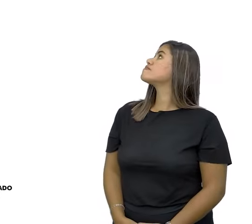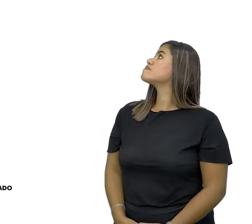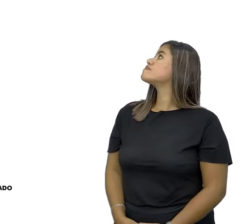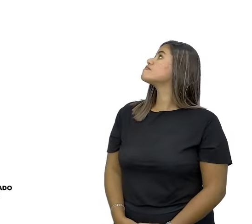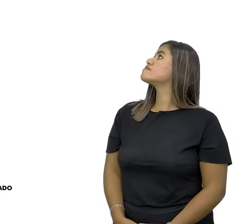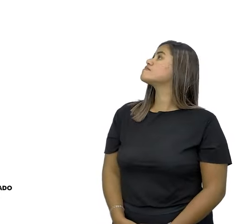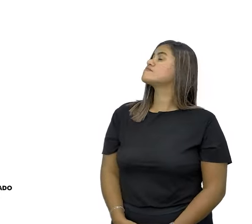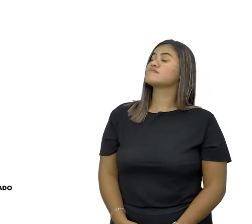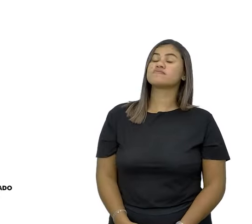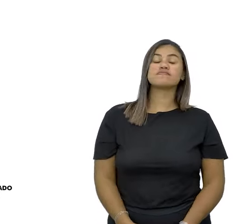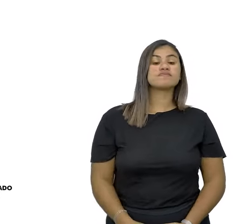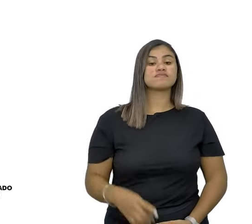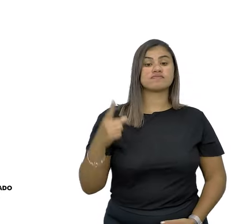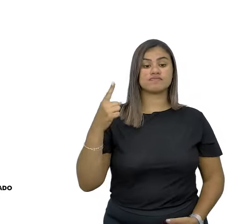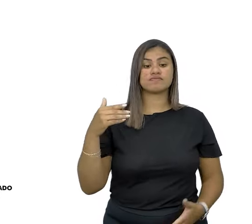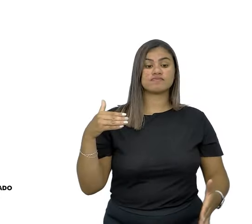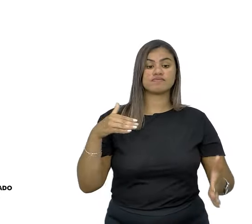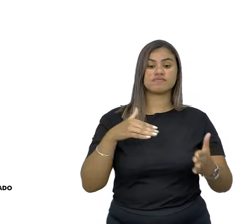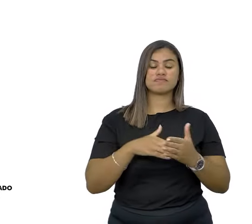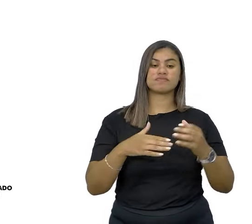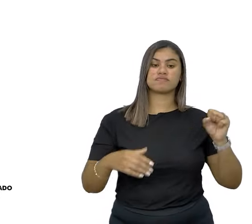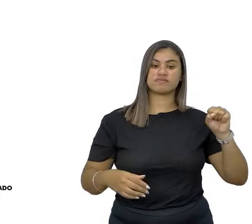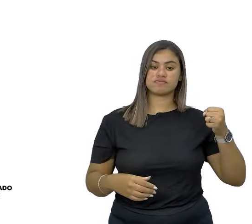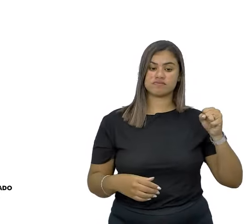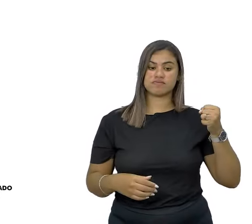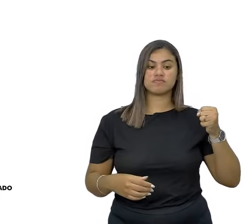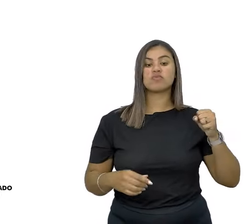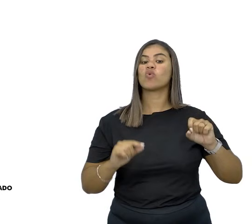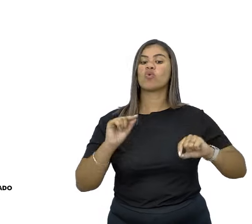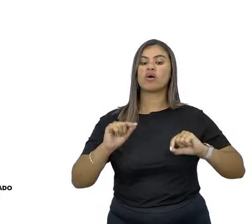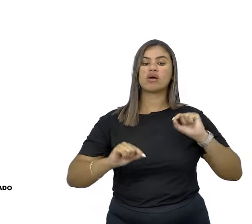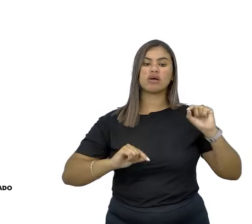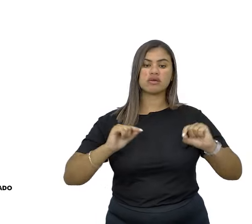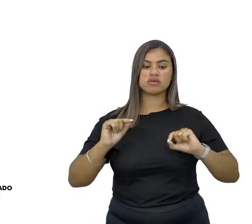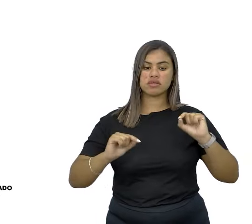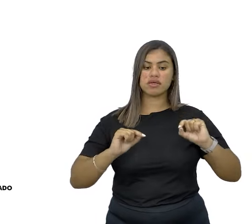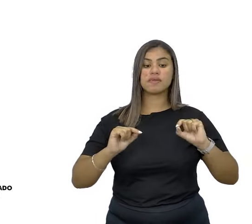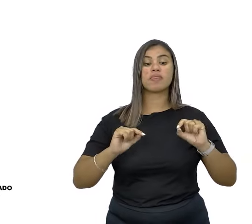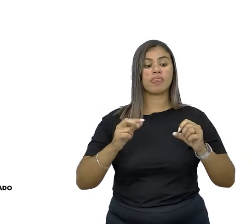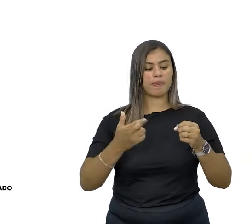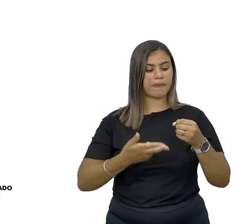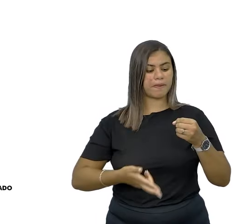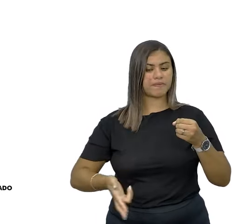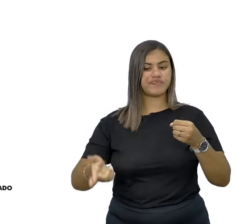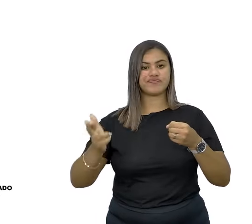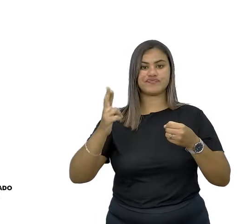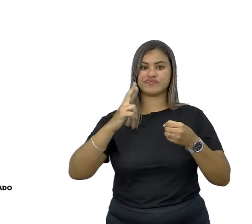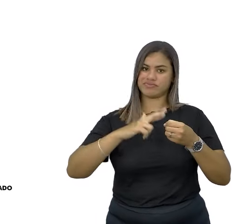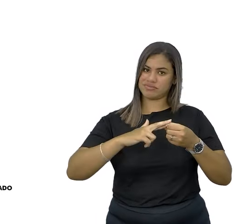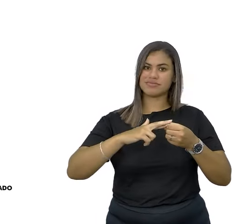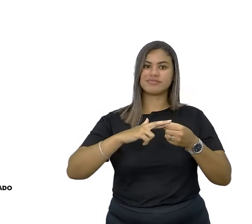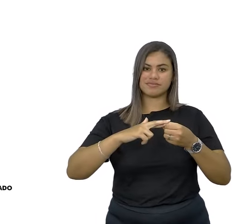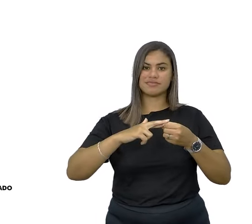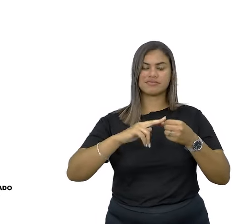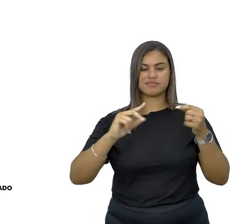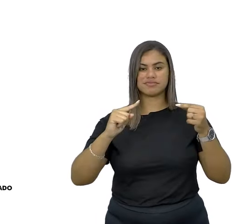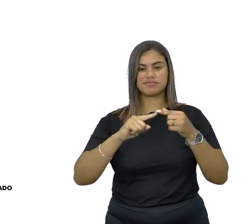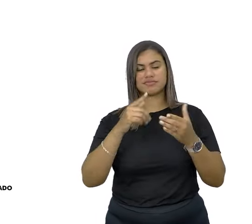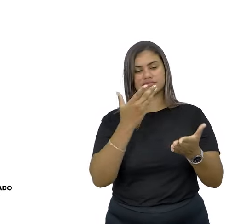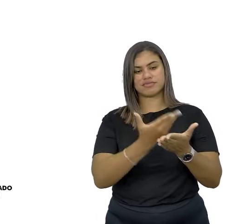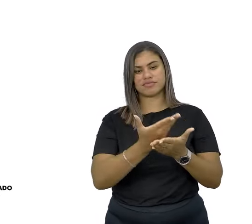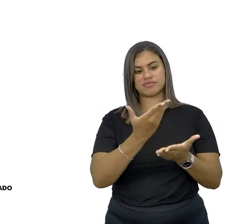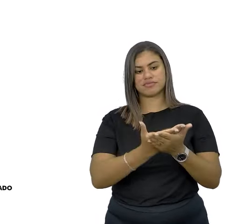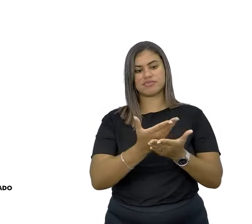do 1 até 8, que quando chega na 7 e 8, ele costuma retomar conceitos que os alunos viram da 1